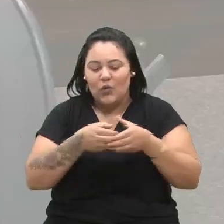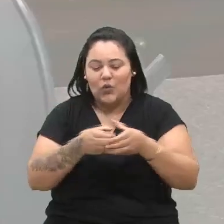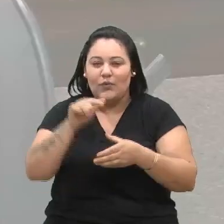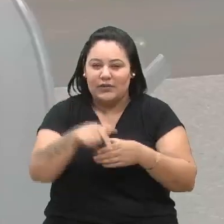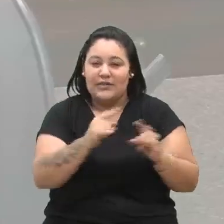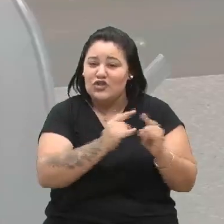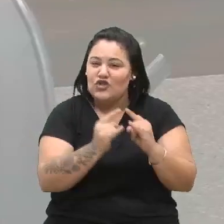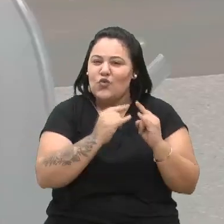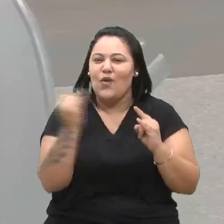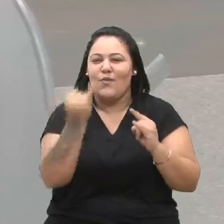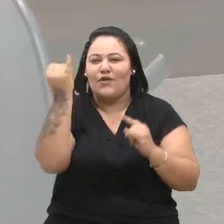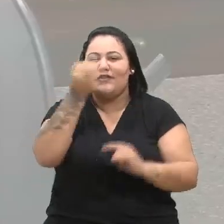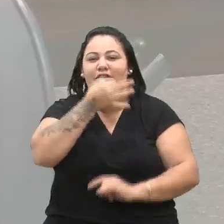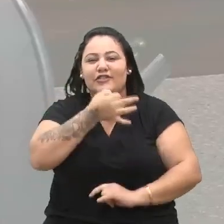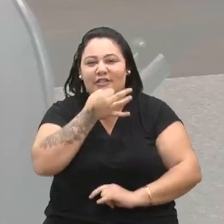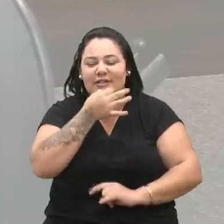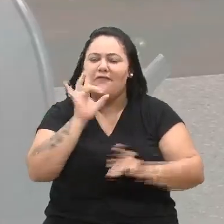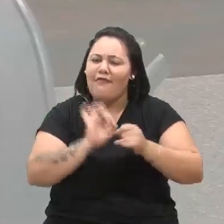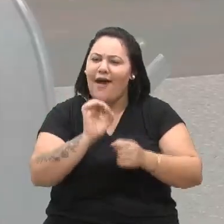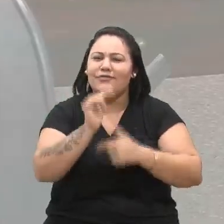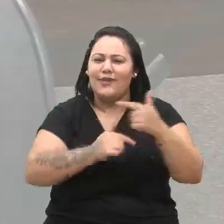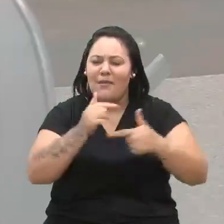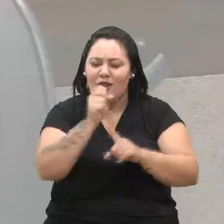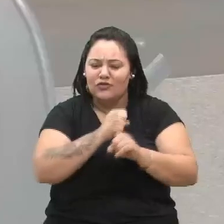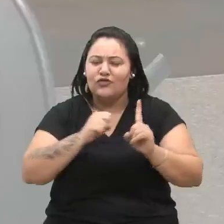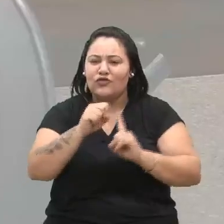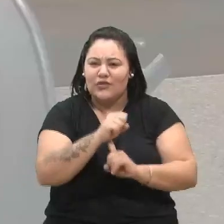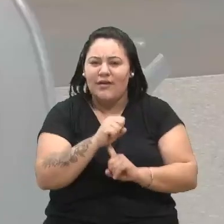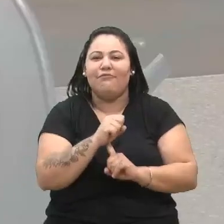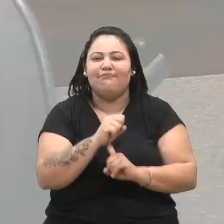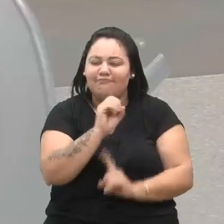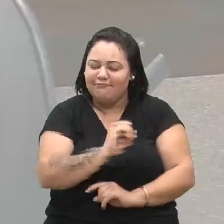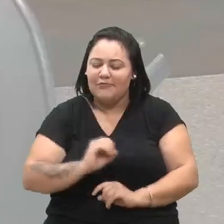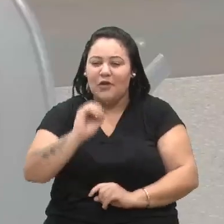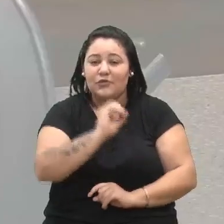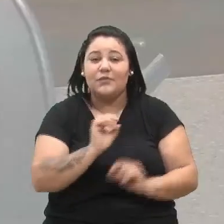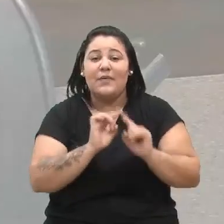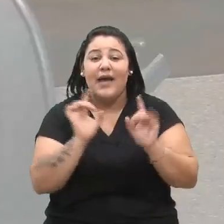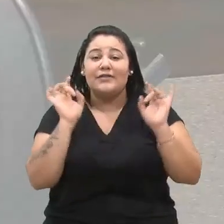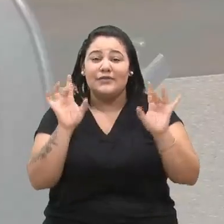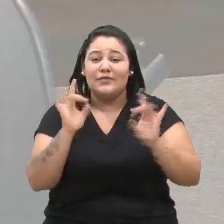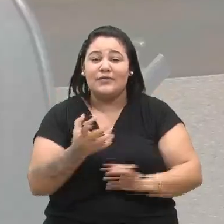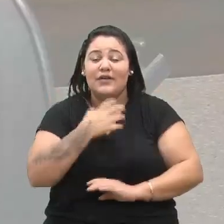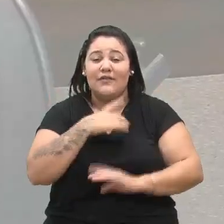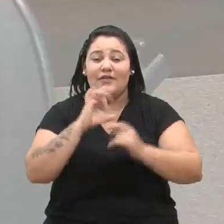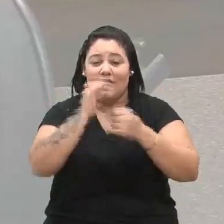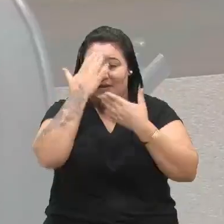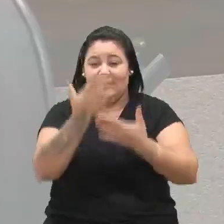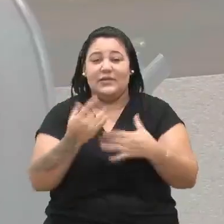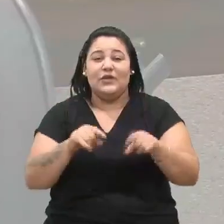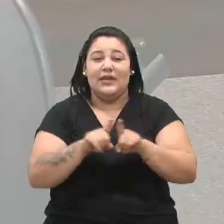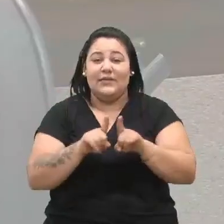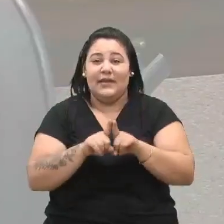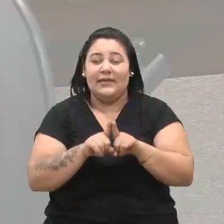aqui de Caxias, que presta um serviço social muito grande. Mas, de modo especial, fazer um agradecimento também e